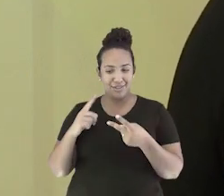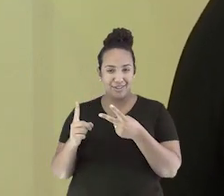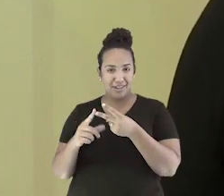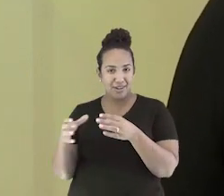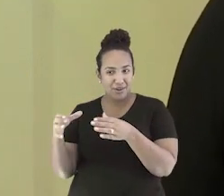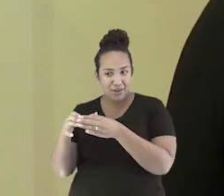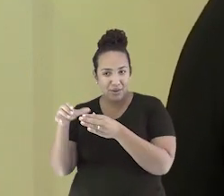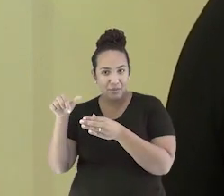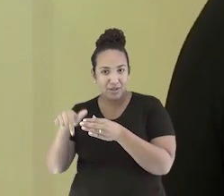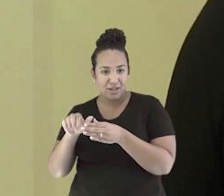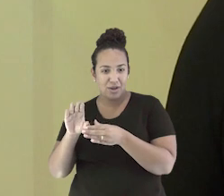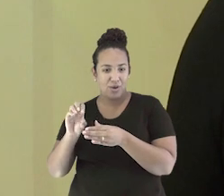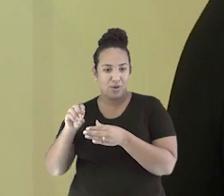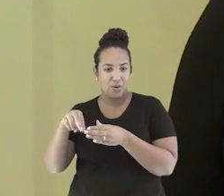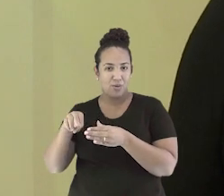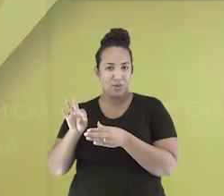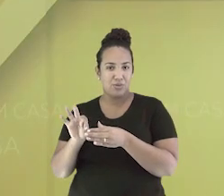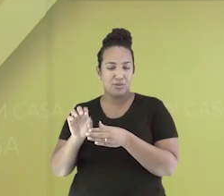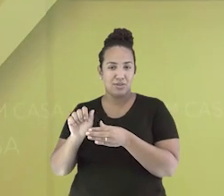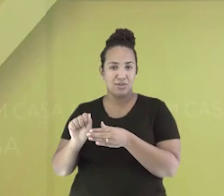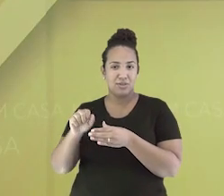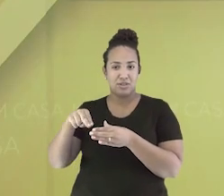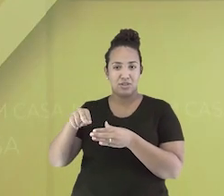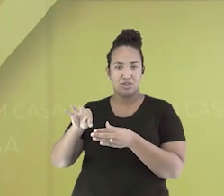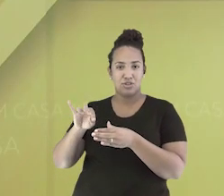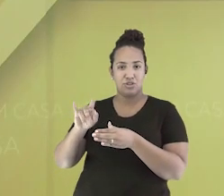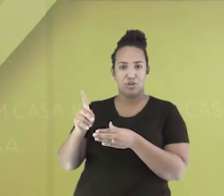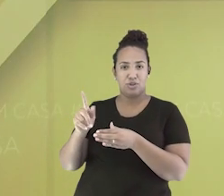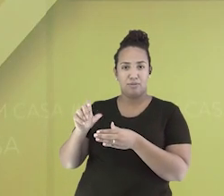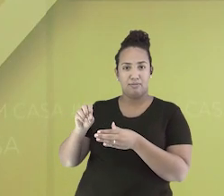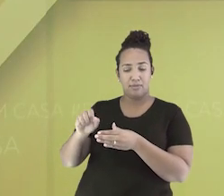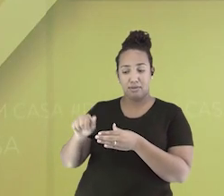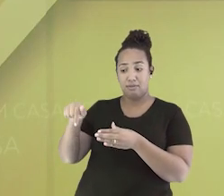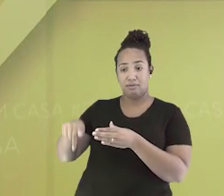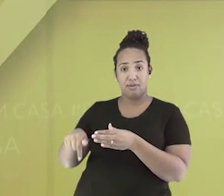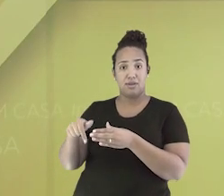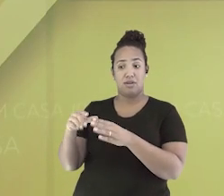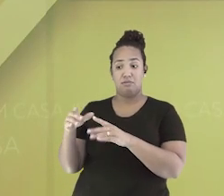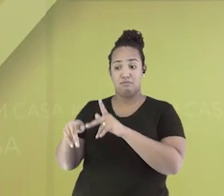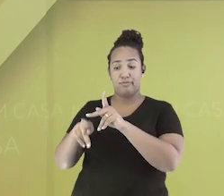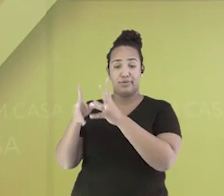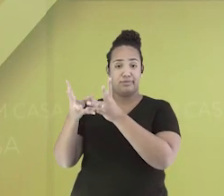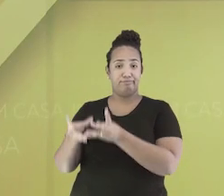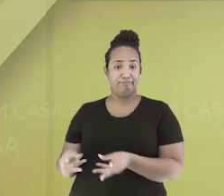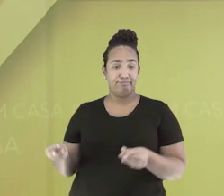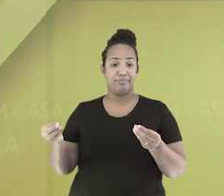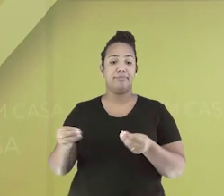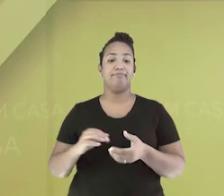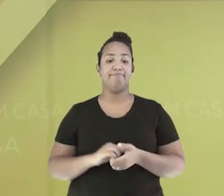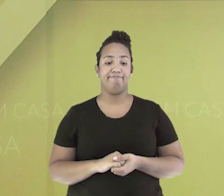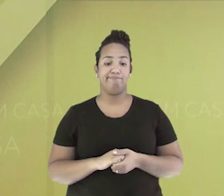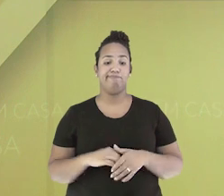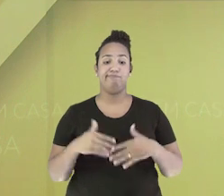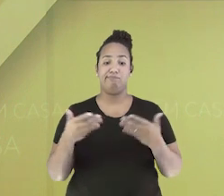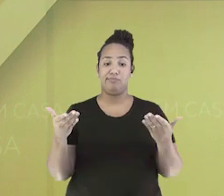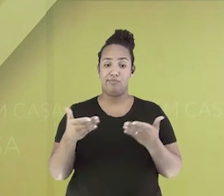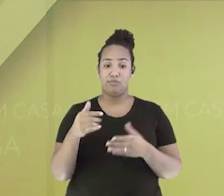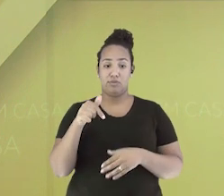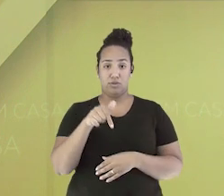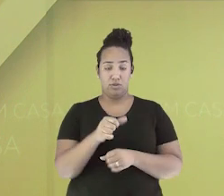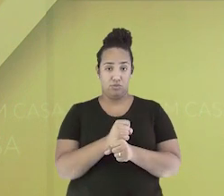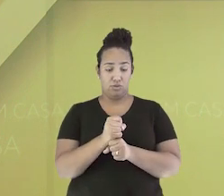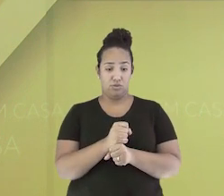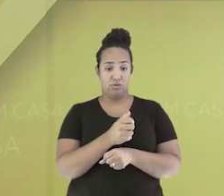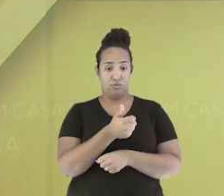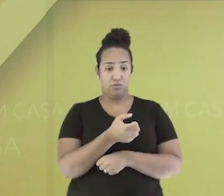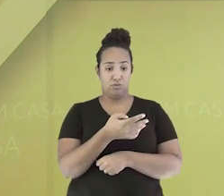Romano, após uma invasão de povos inimigos. Esse fato, ocorrido em 29 de maio de 1453, marca o fim da